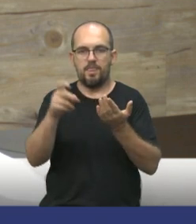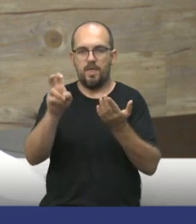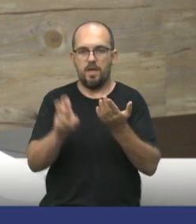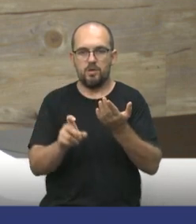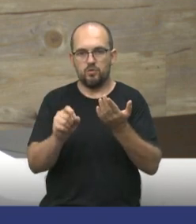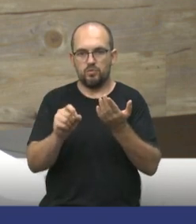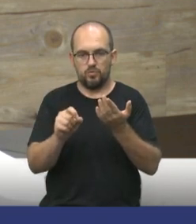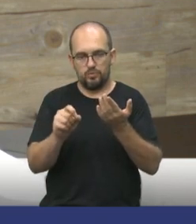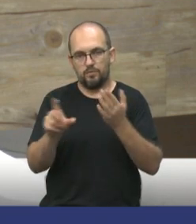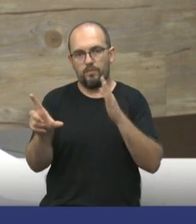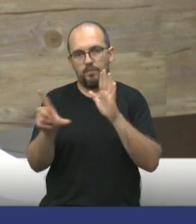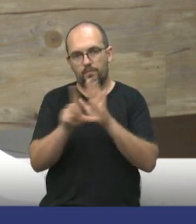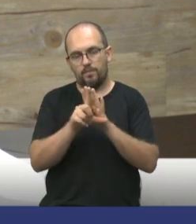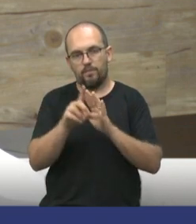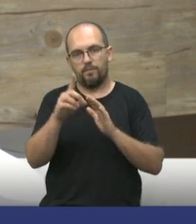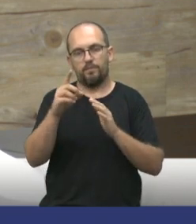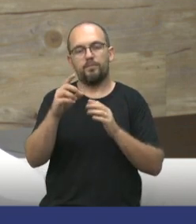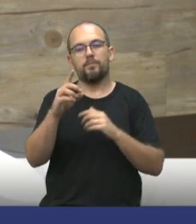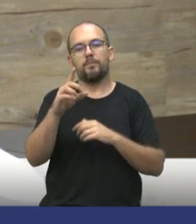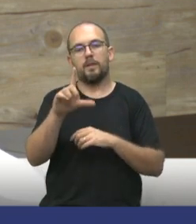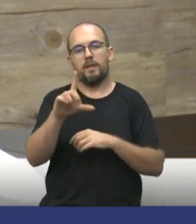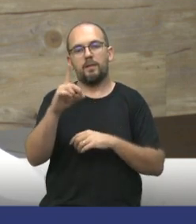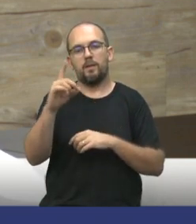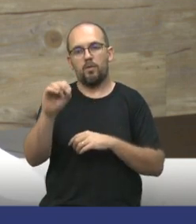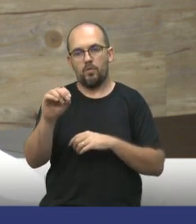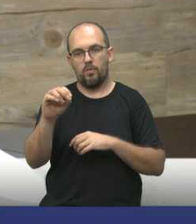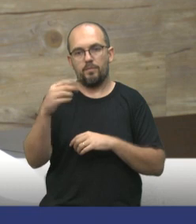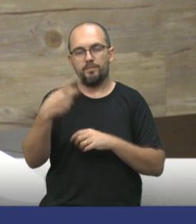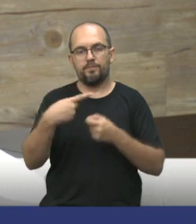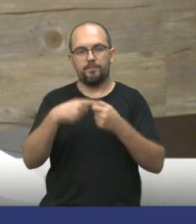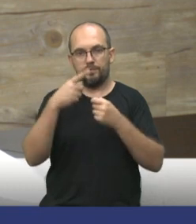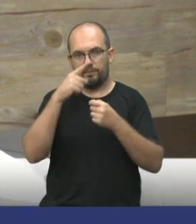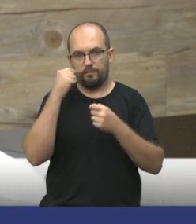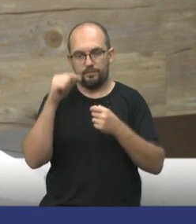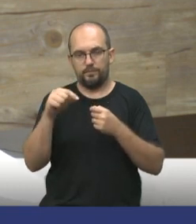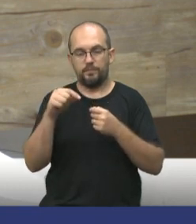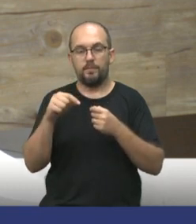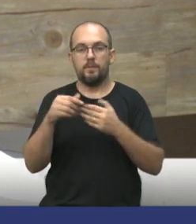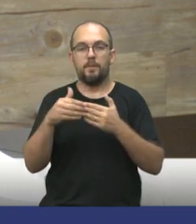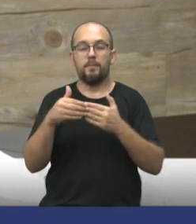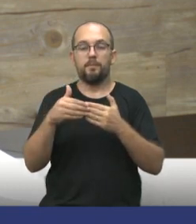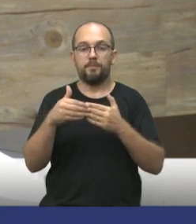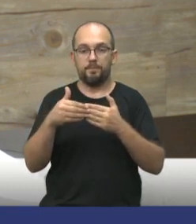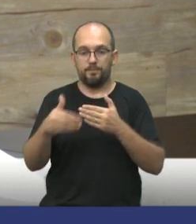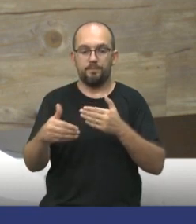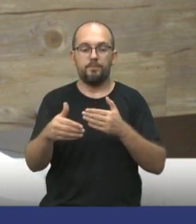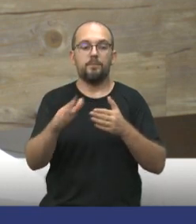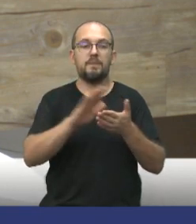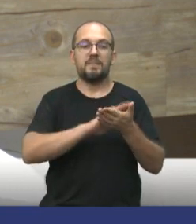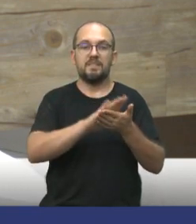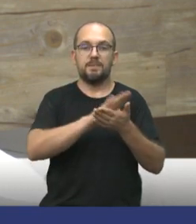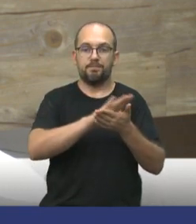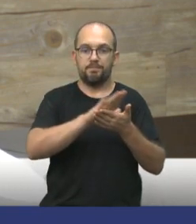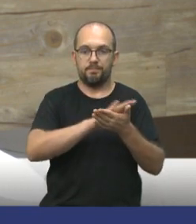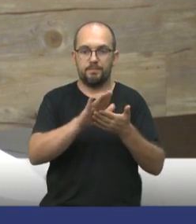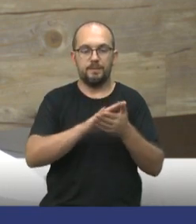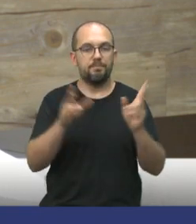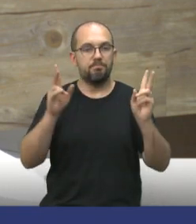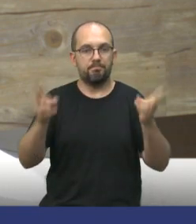de Diretrizes Orçamentárias do município de Jaú, sendo a previsão de despesa total no mesmo